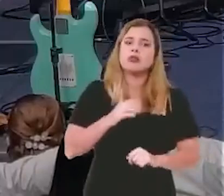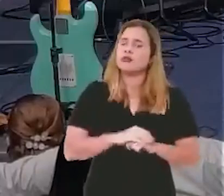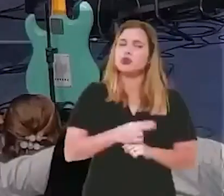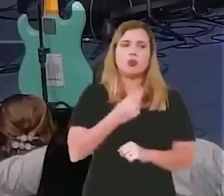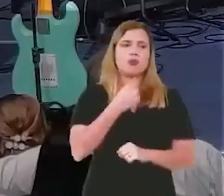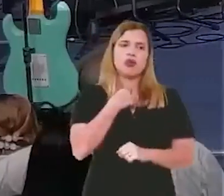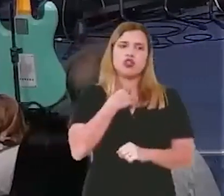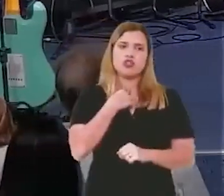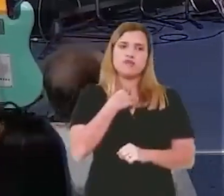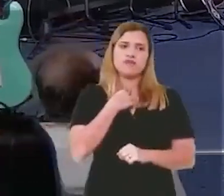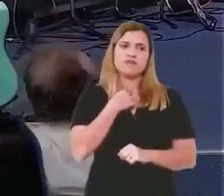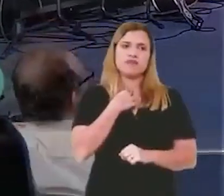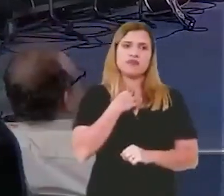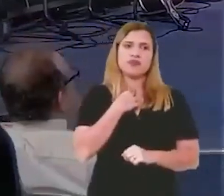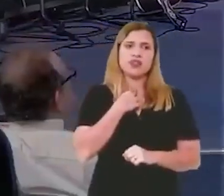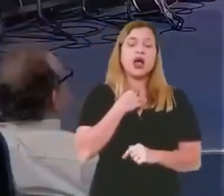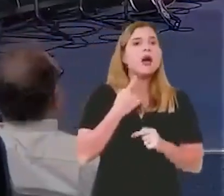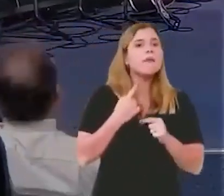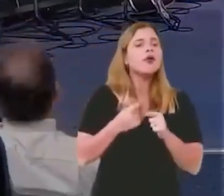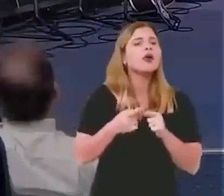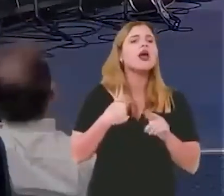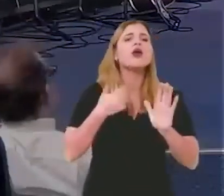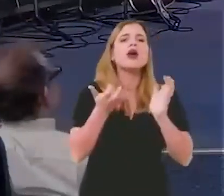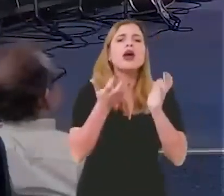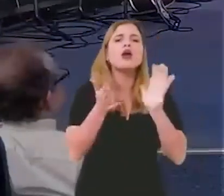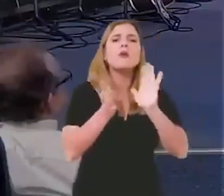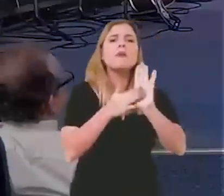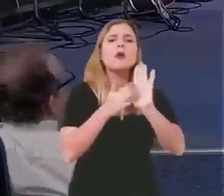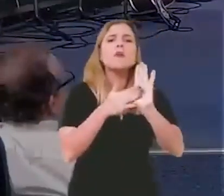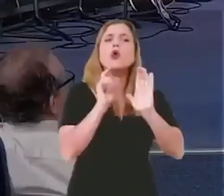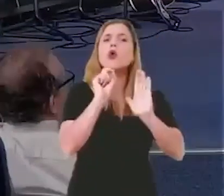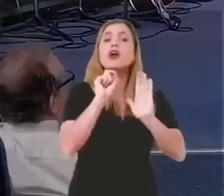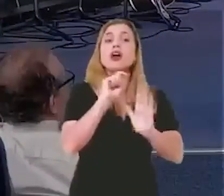Aliás, eu vou propor um paradoxo.